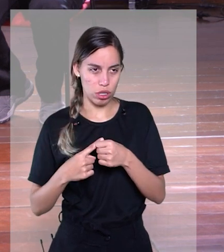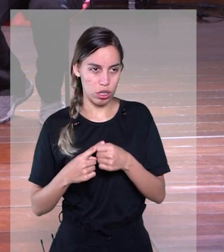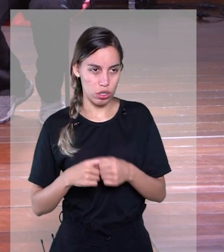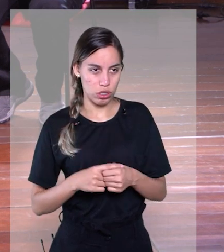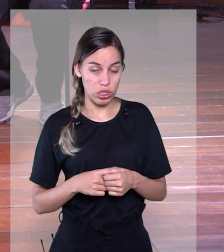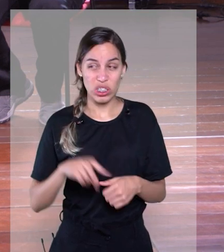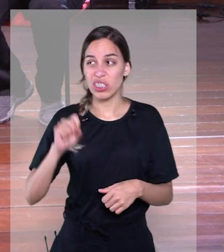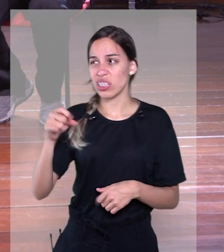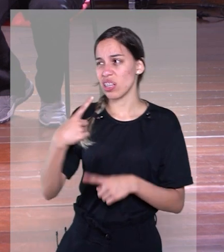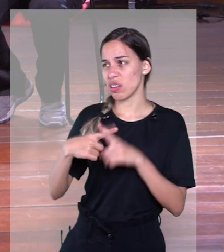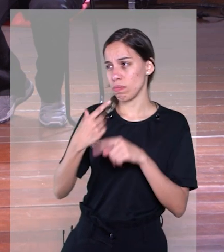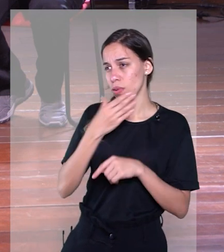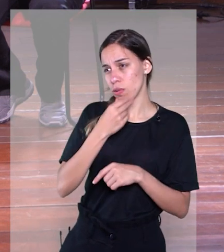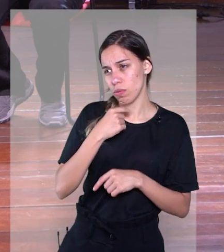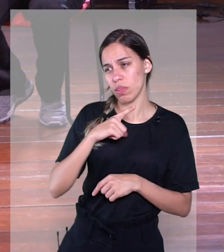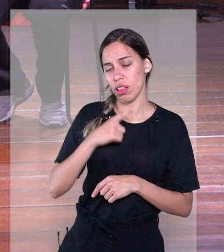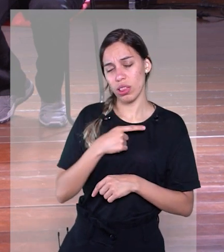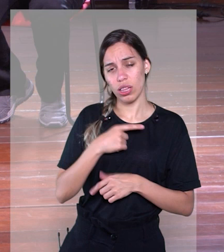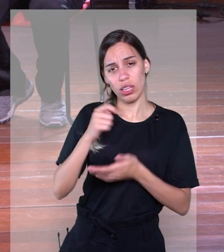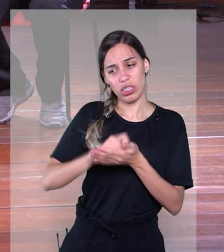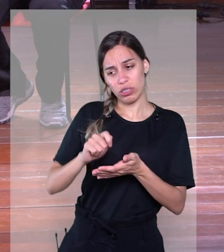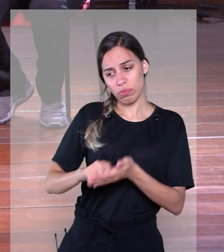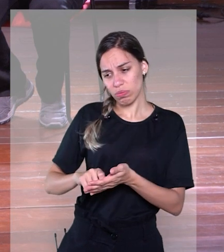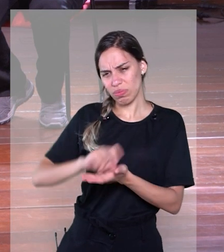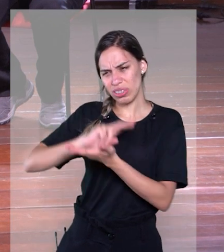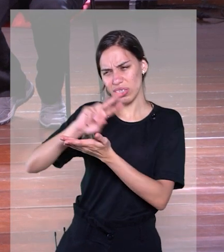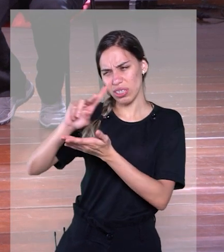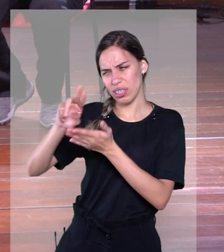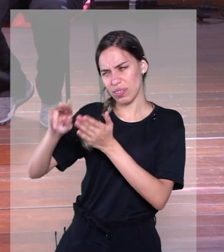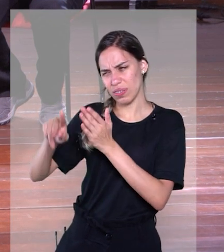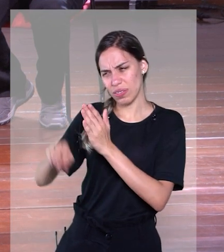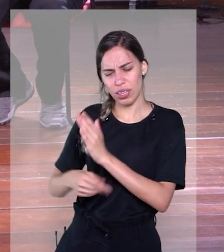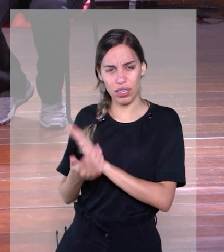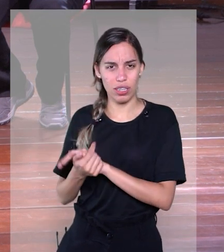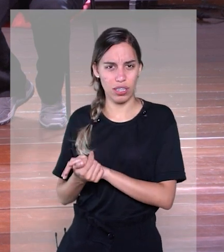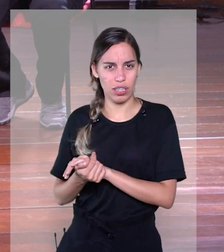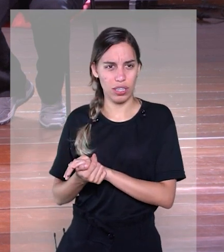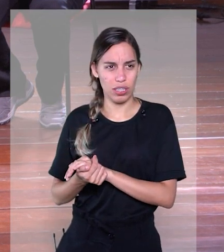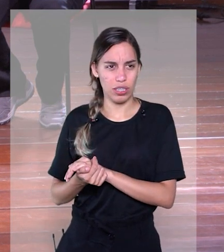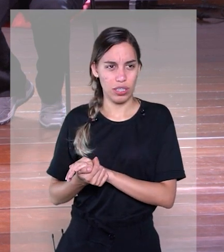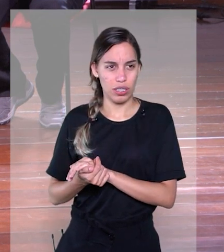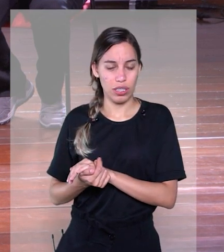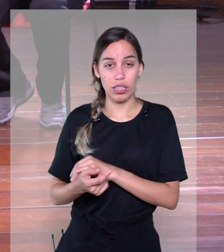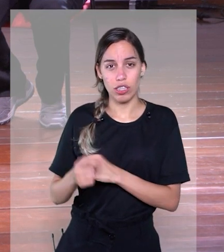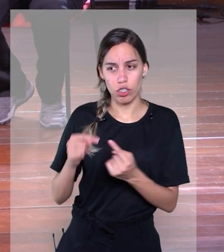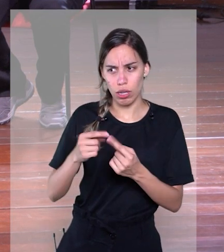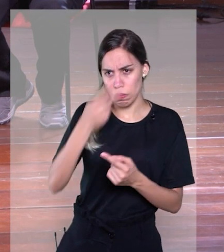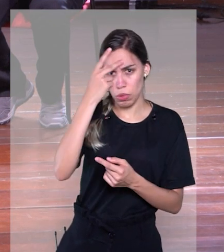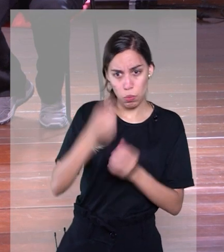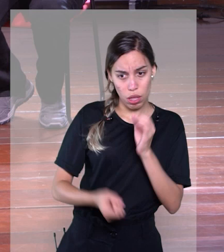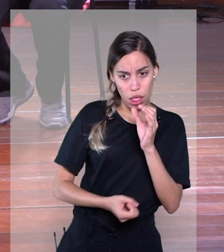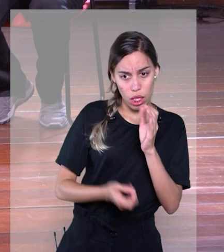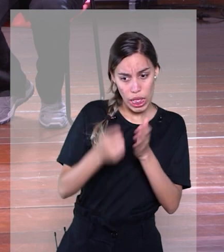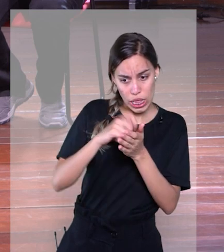mais tem textos que não são deles, né? Assim, na internet, sim, né? Sim, Você sim. encontra falam Textos atribuídos. textos atribuídos a ele